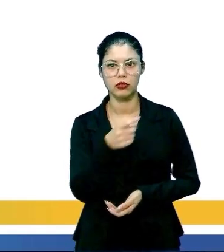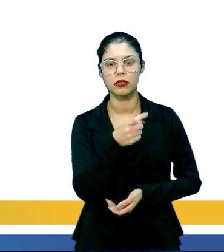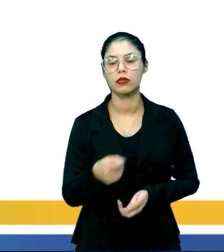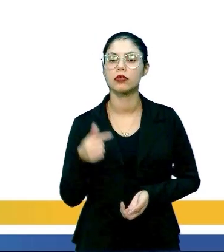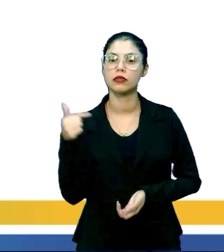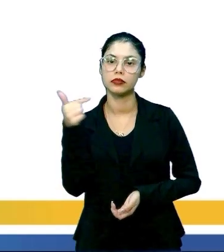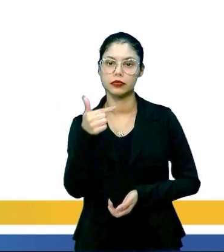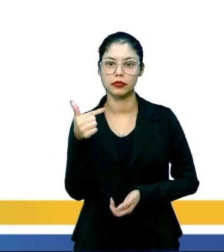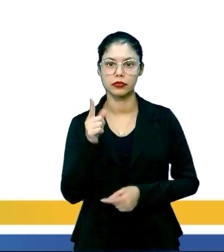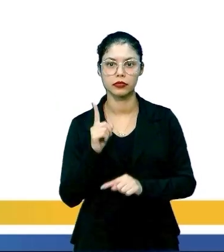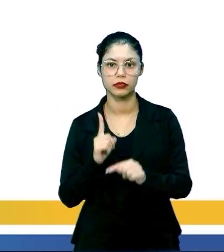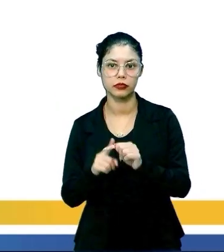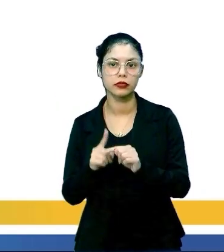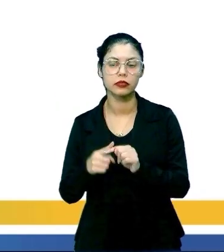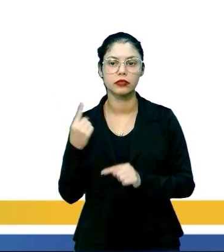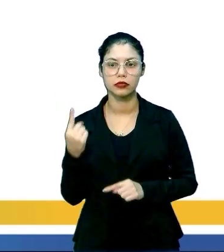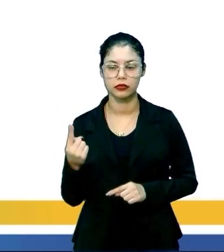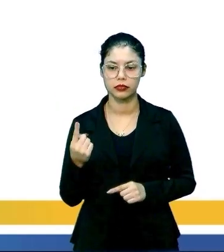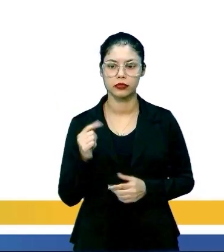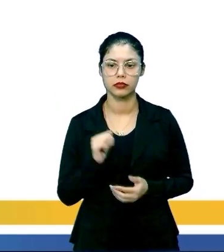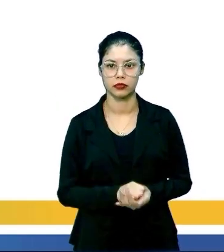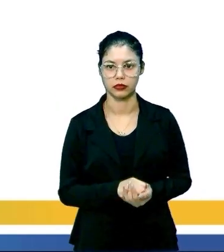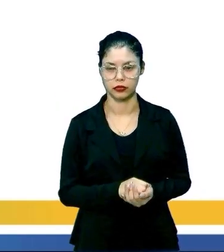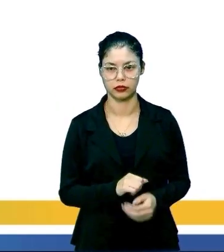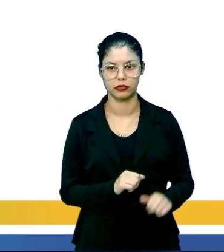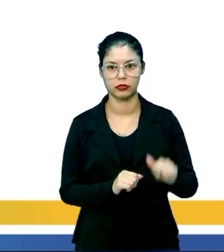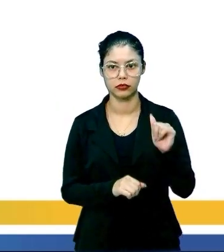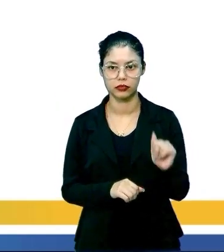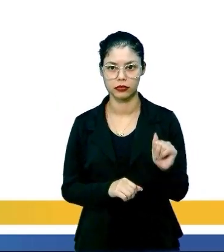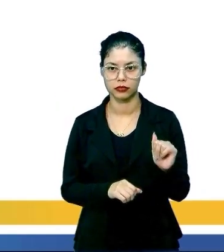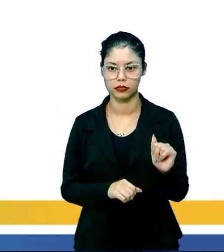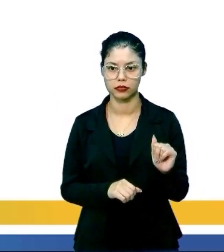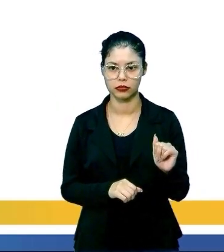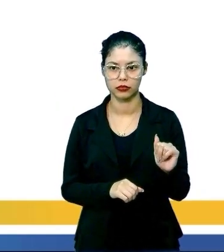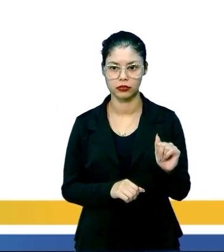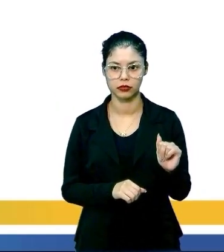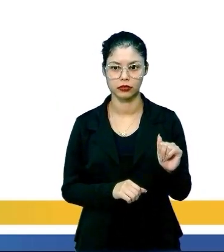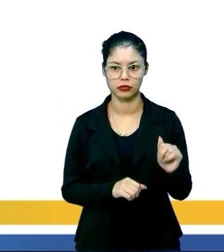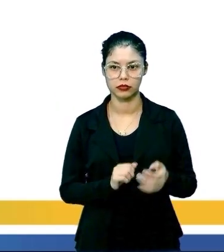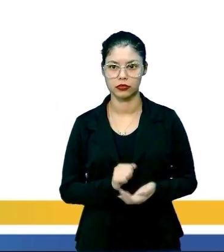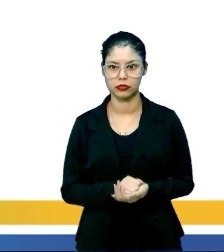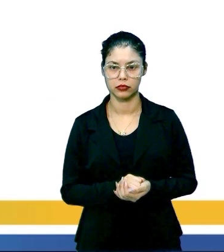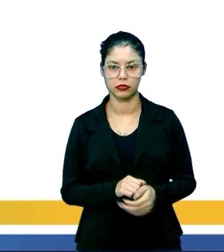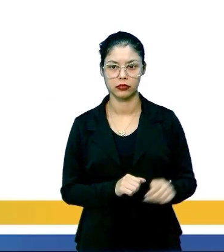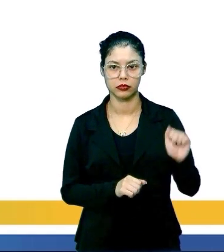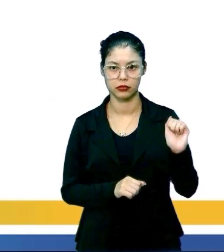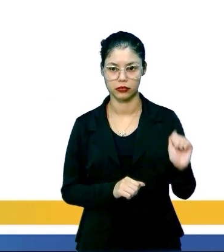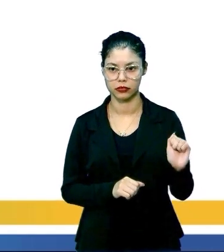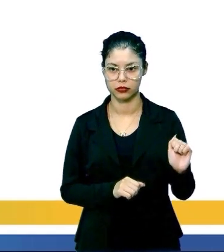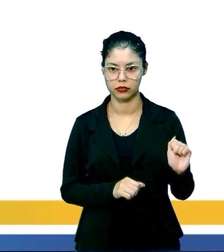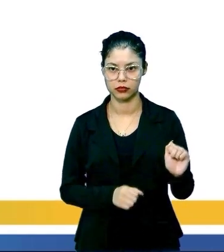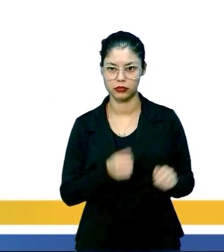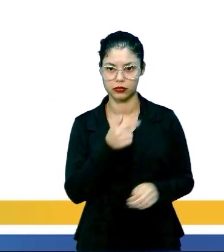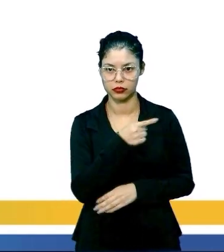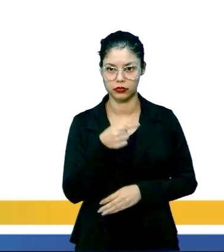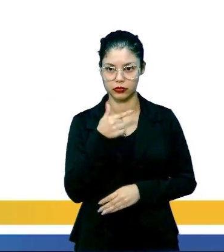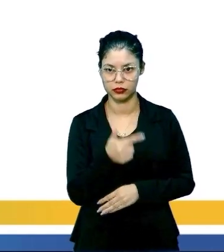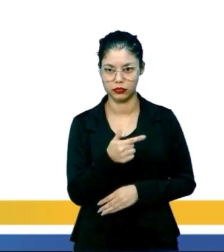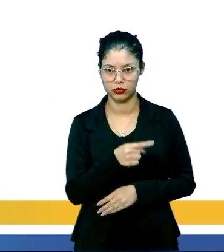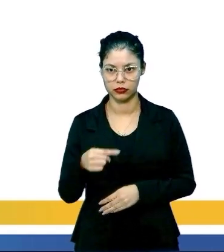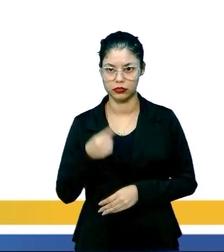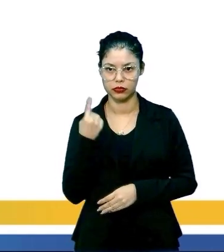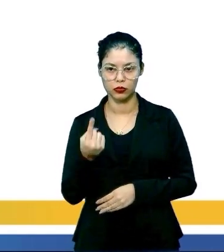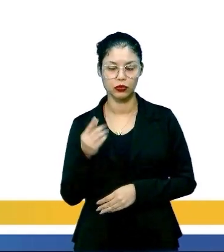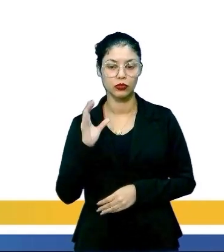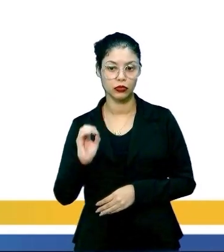de x igual a x ao quadrado mais 1, sendo o conjunto A menos 2,